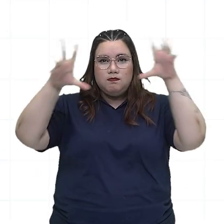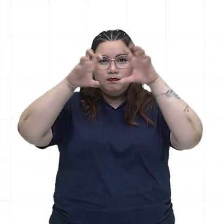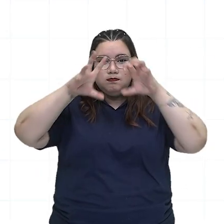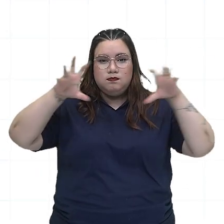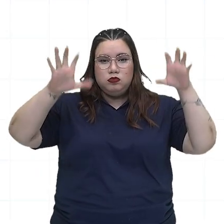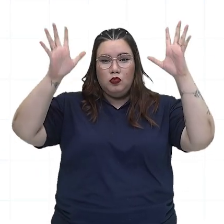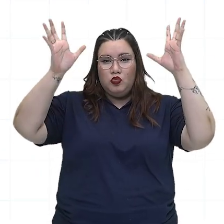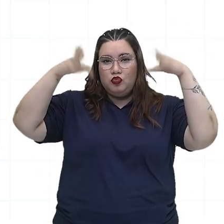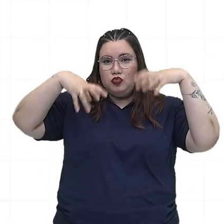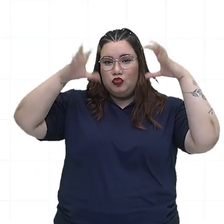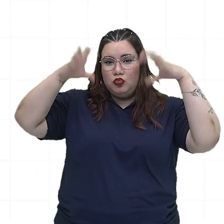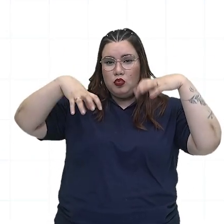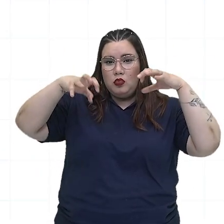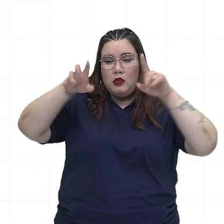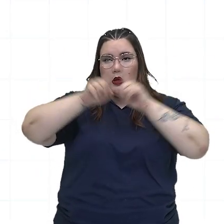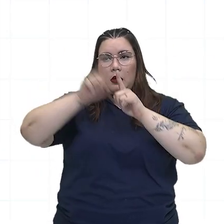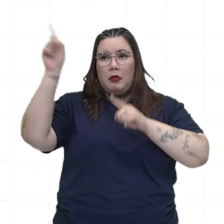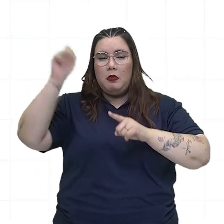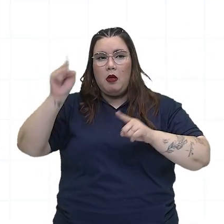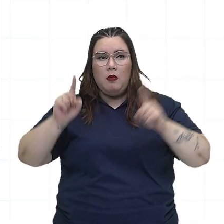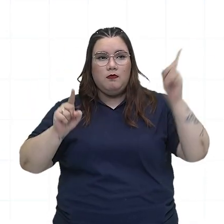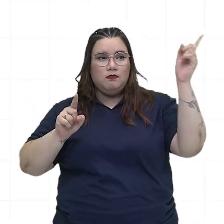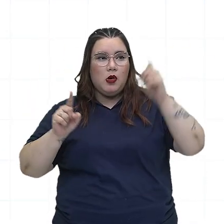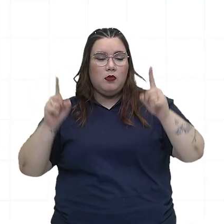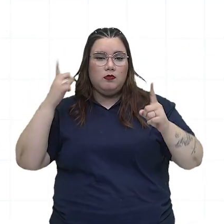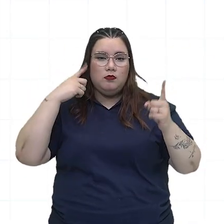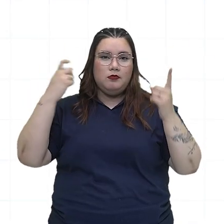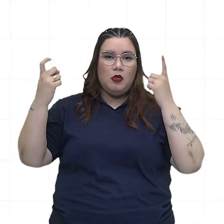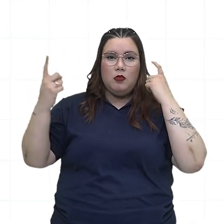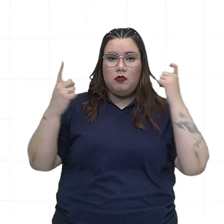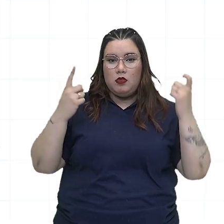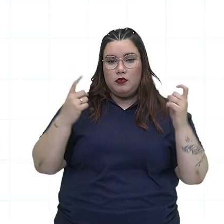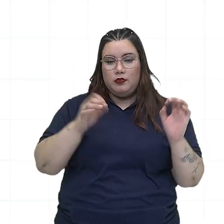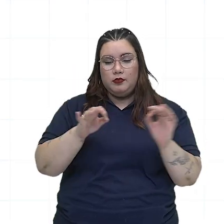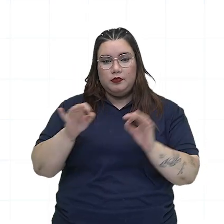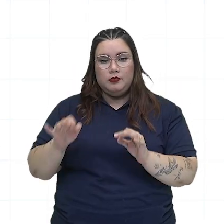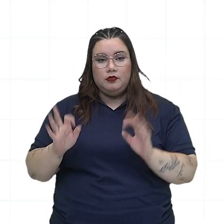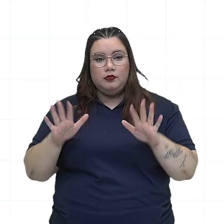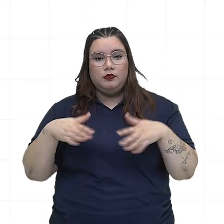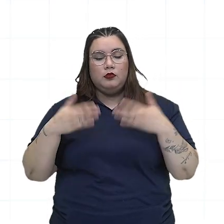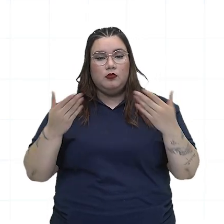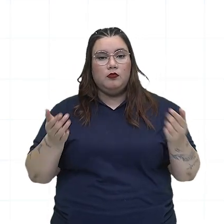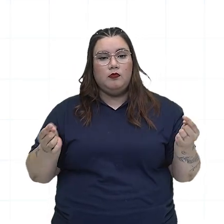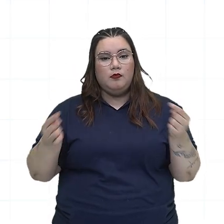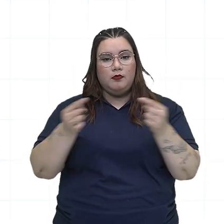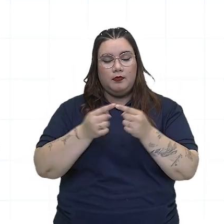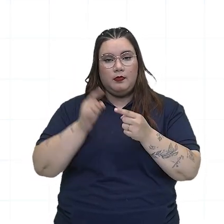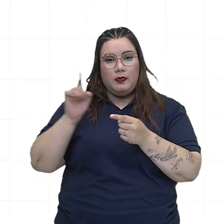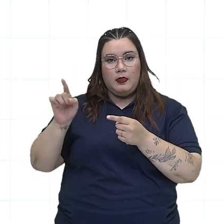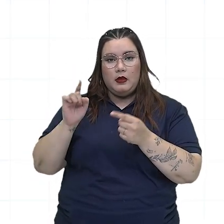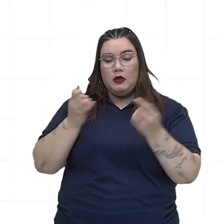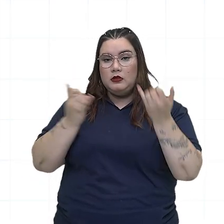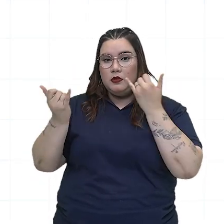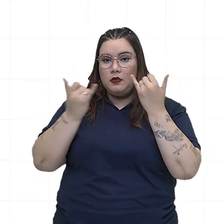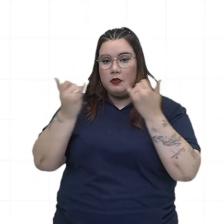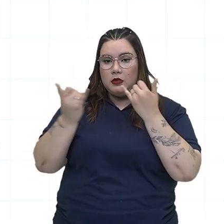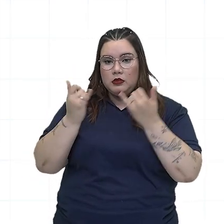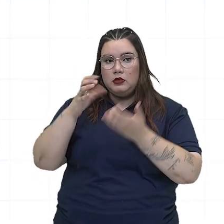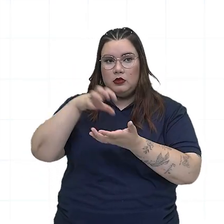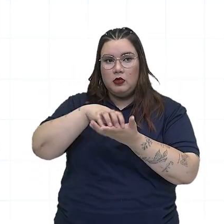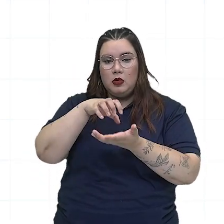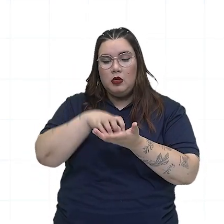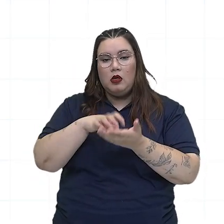muitas nuvens com pancadas de chuva e trovoadas isoladas. E, de acordo com a previsão